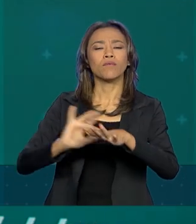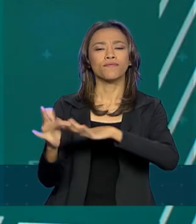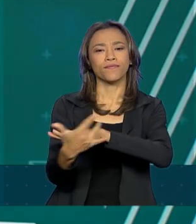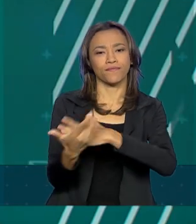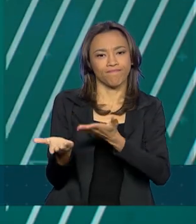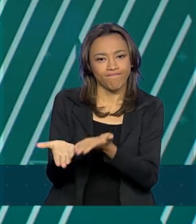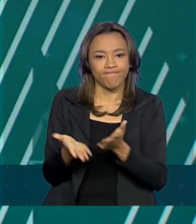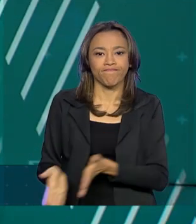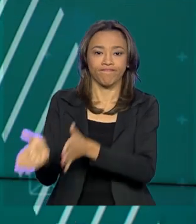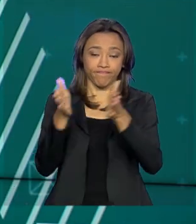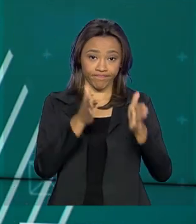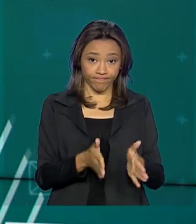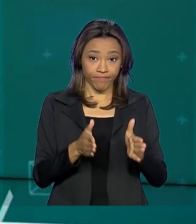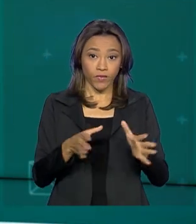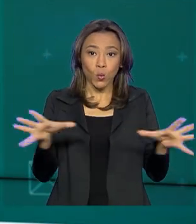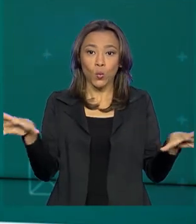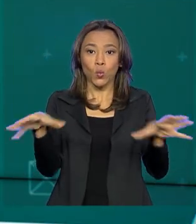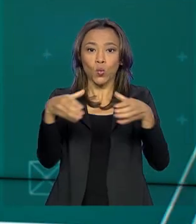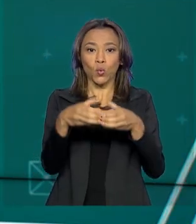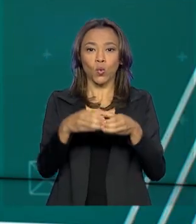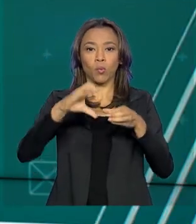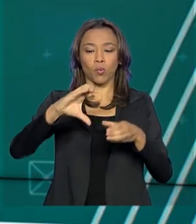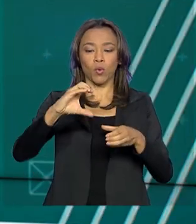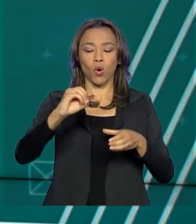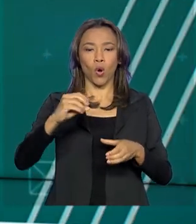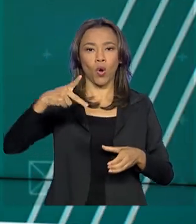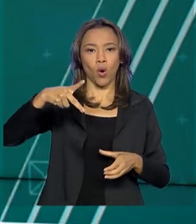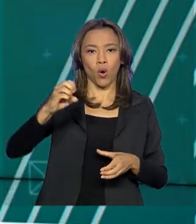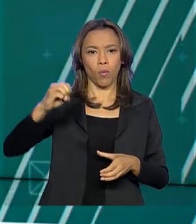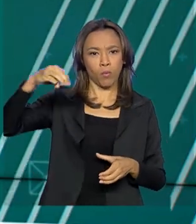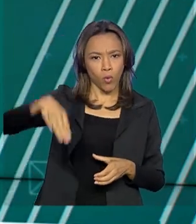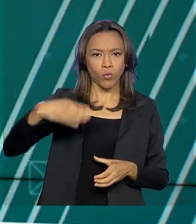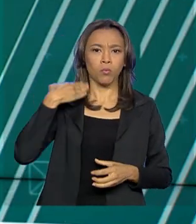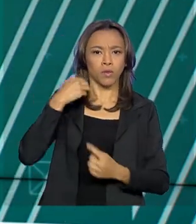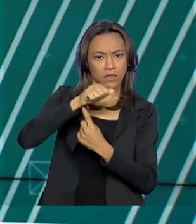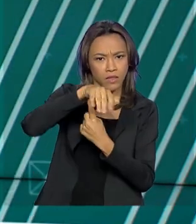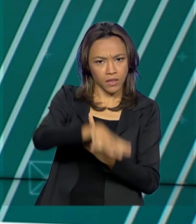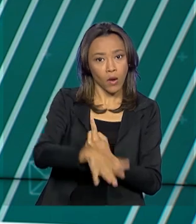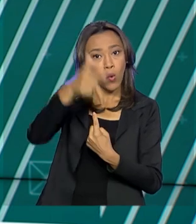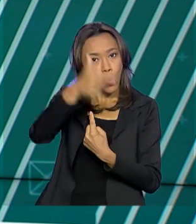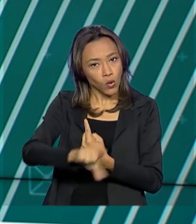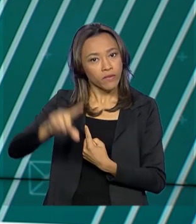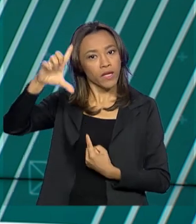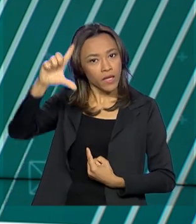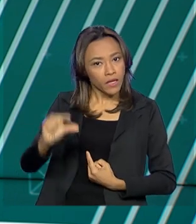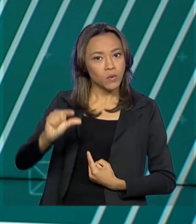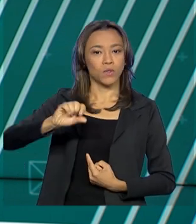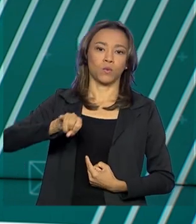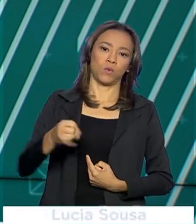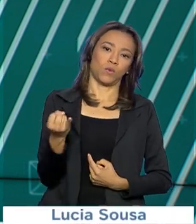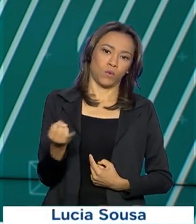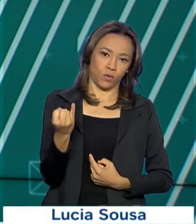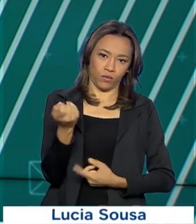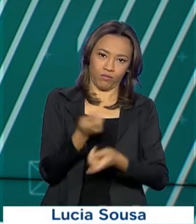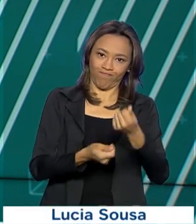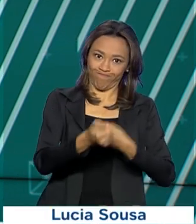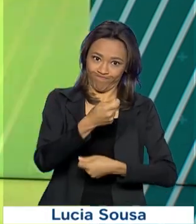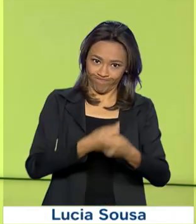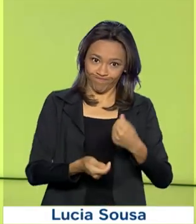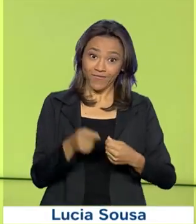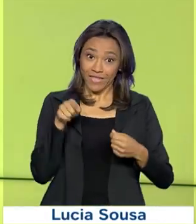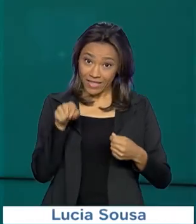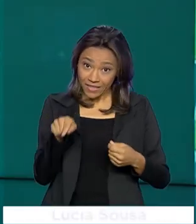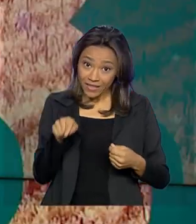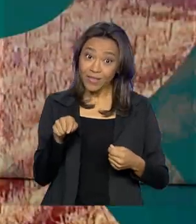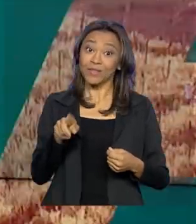o comitê de política monetária do banco central reduziu mais uma vez a taxa básica de juros da economia e confirmando a tendência